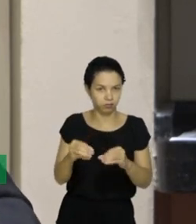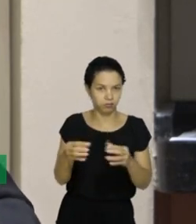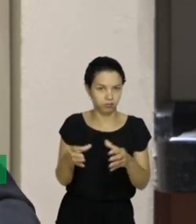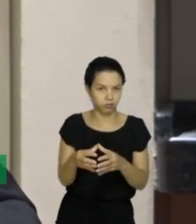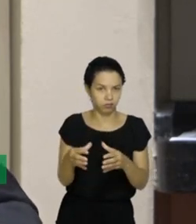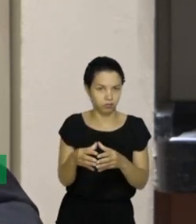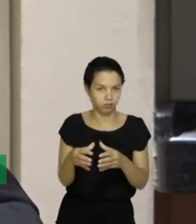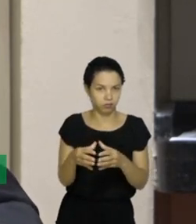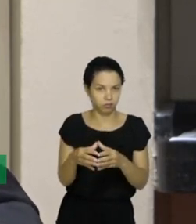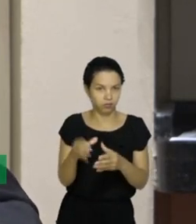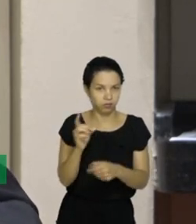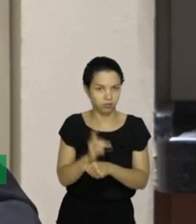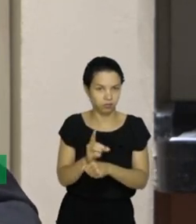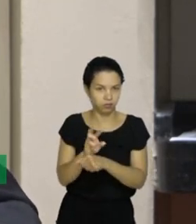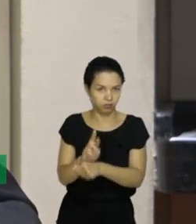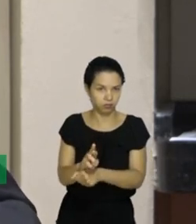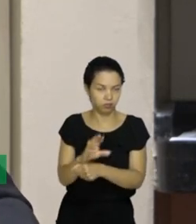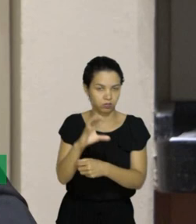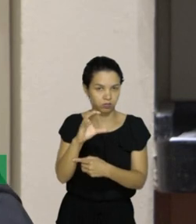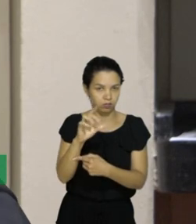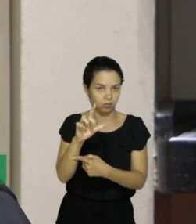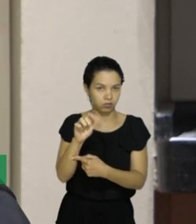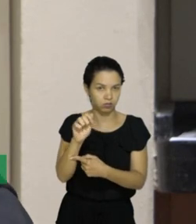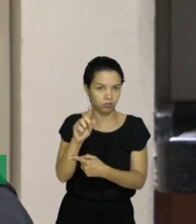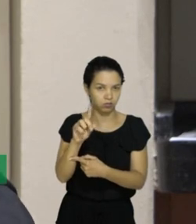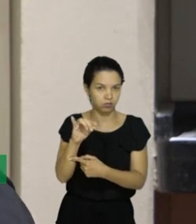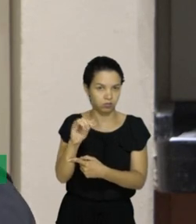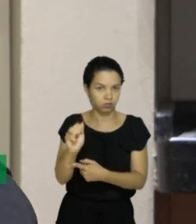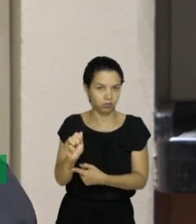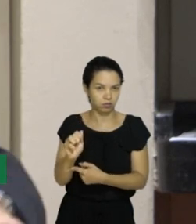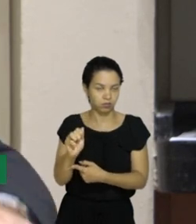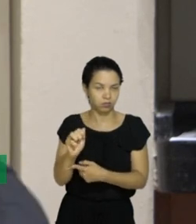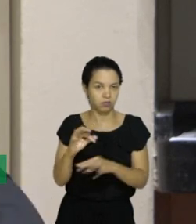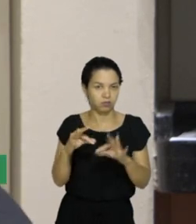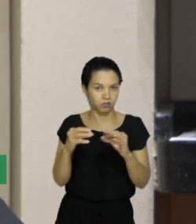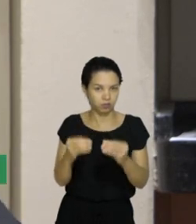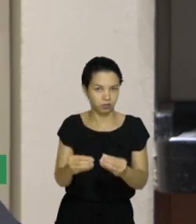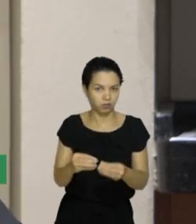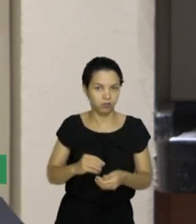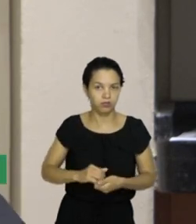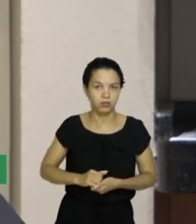a Doutora Cláudia ia todos nosso reconhecimento